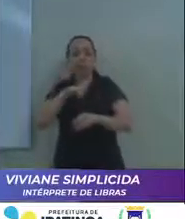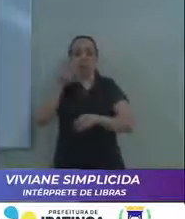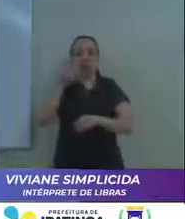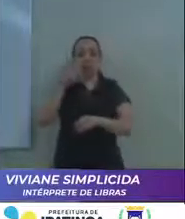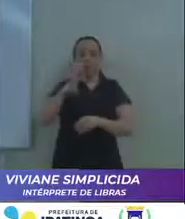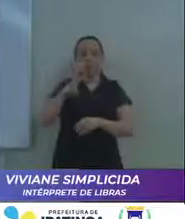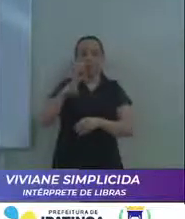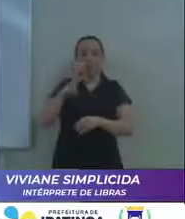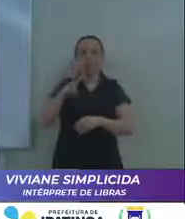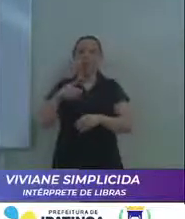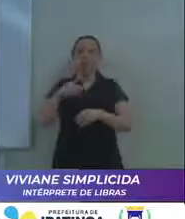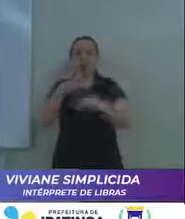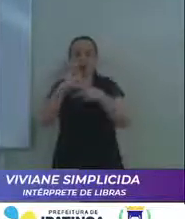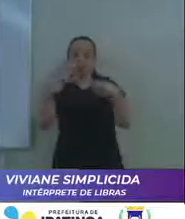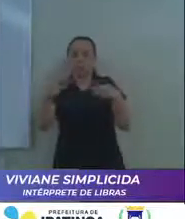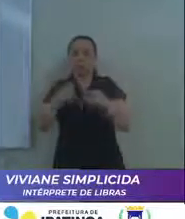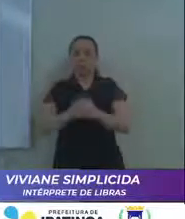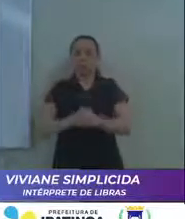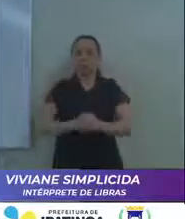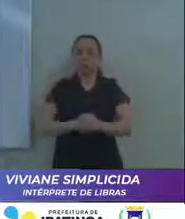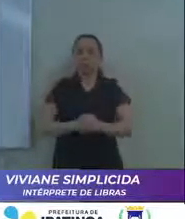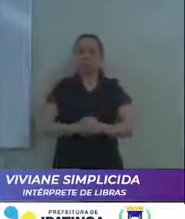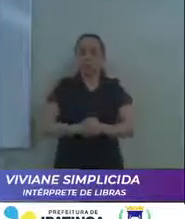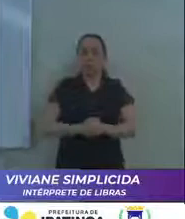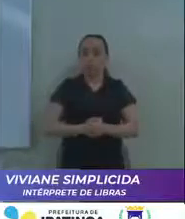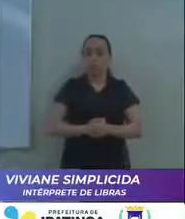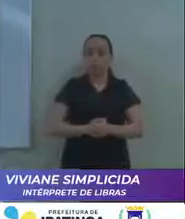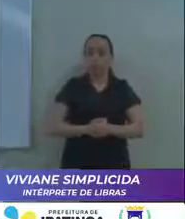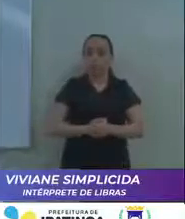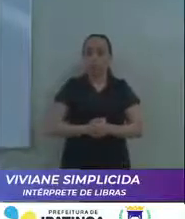som dos vídeos.